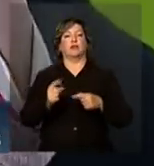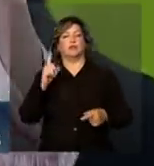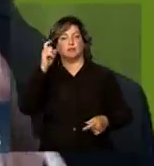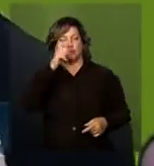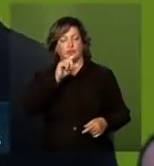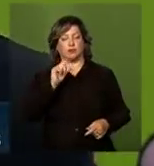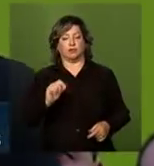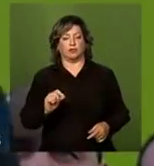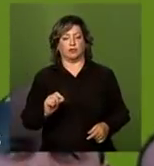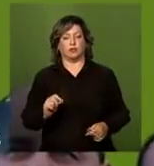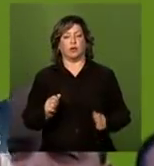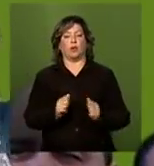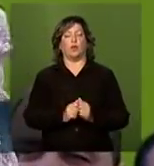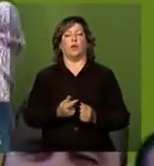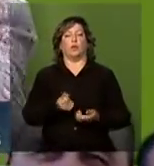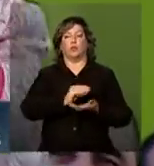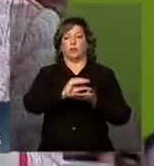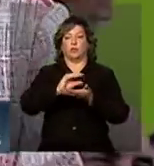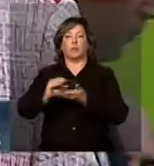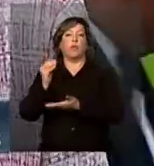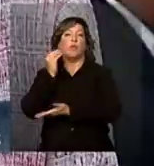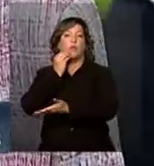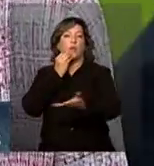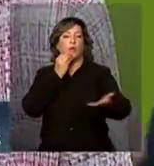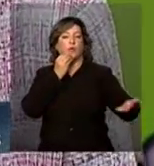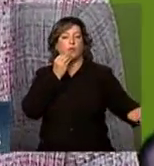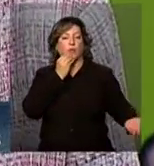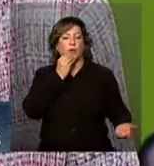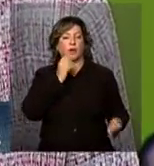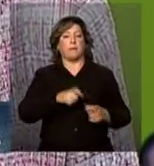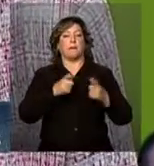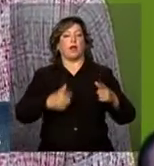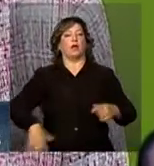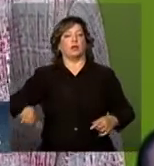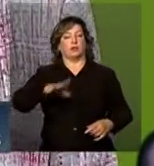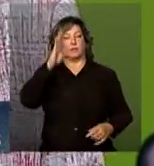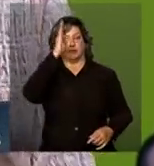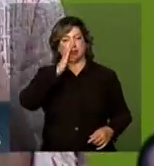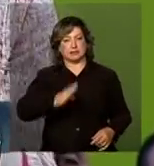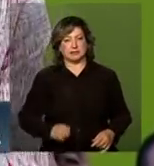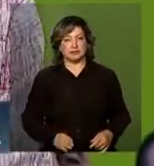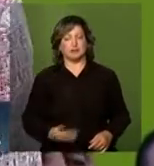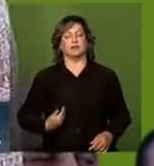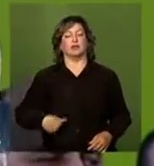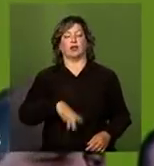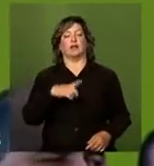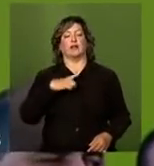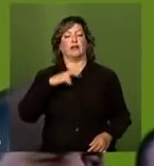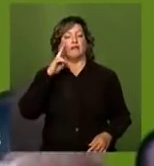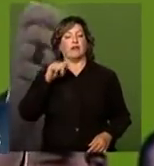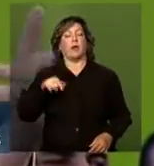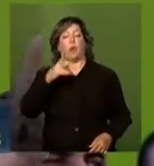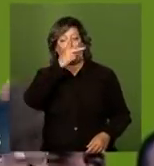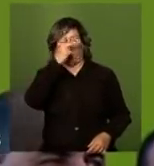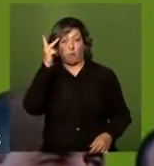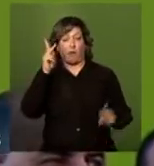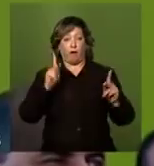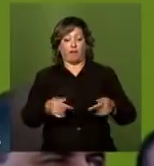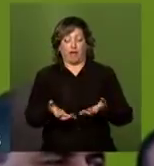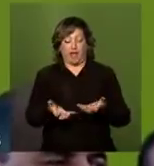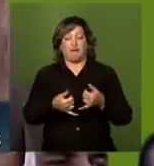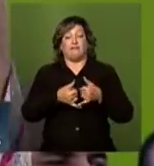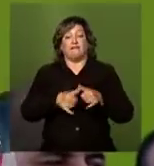com transferência de renda oportunidades para a maioria dos brasileiros nós estamos vendo Então o nosso povo querer ficar